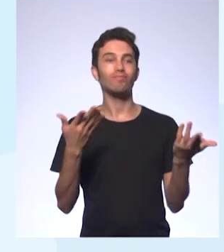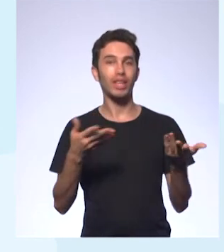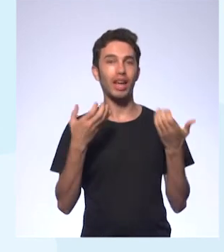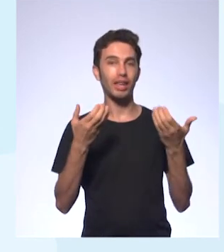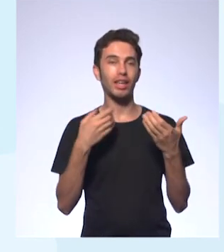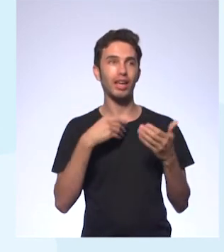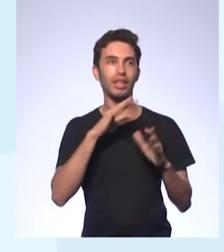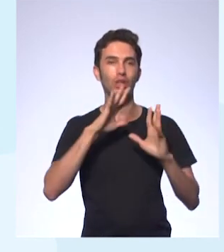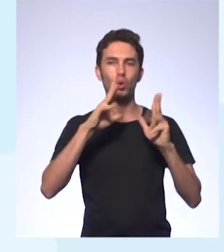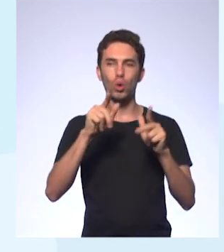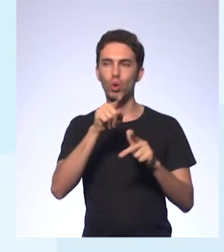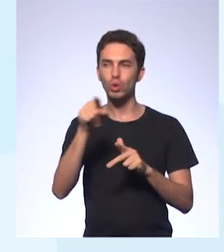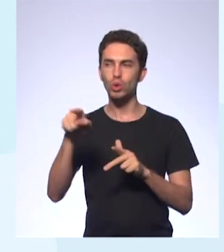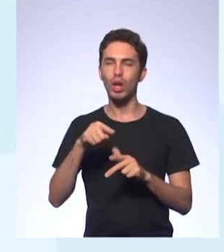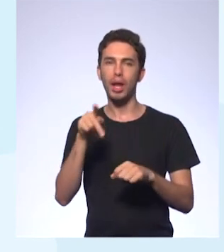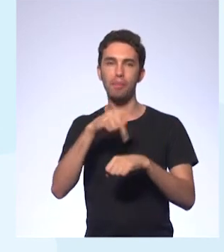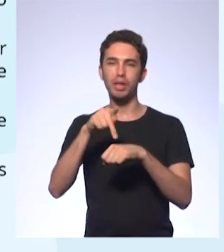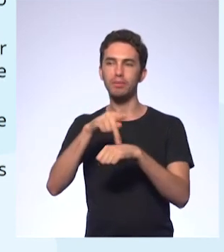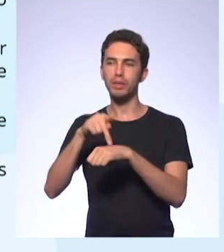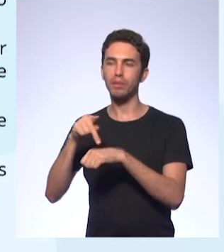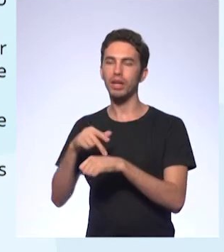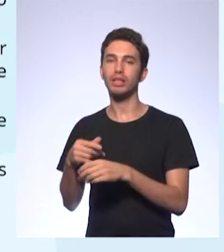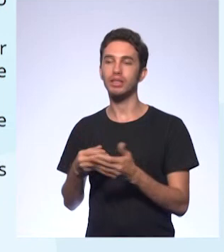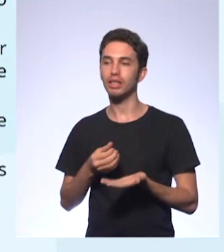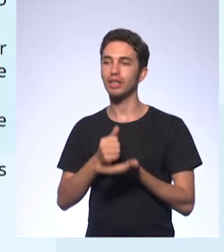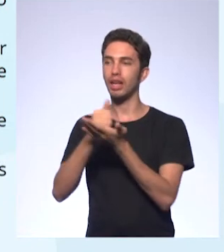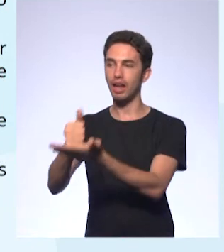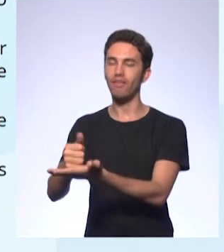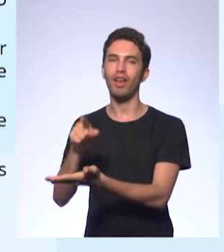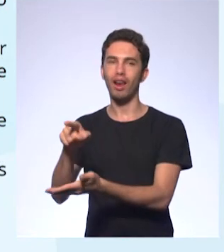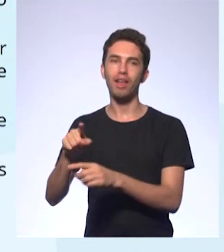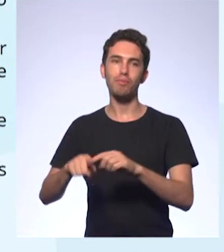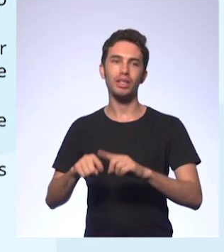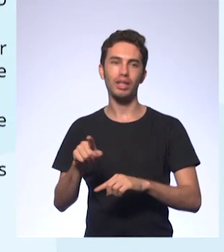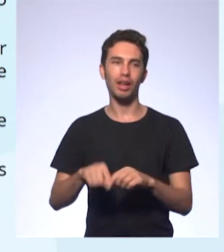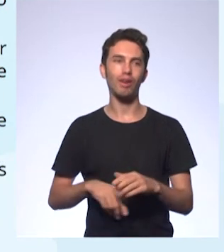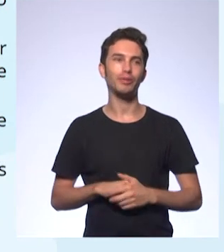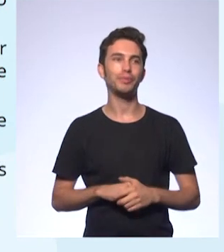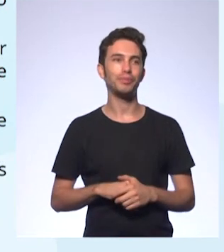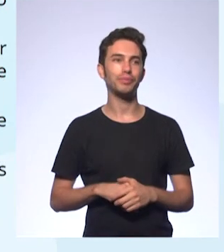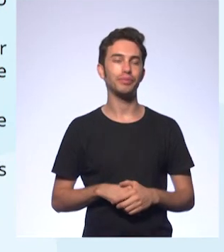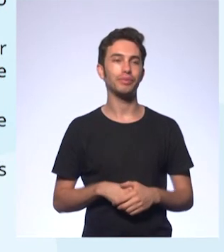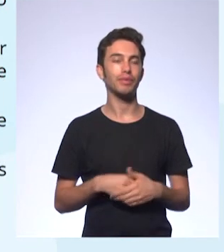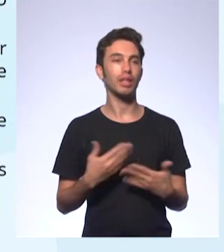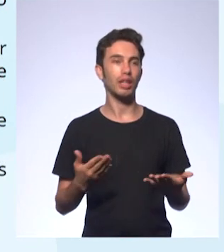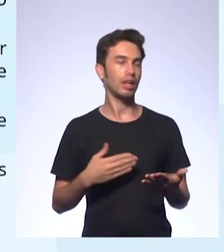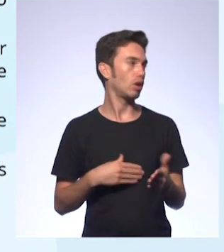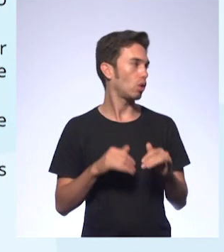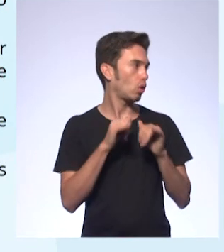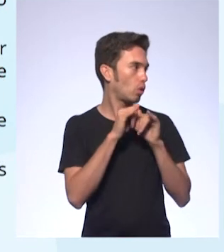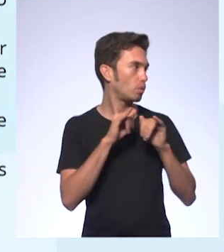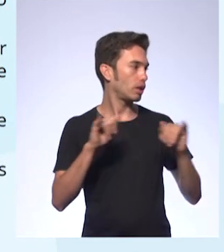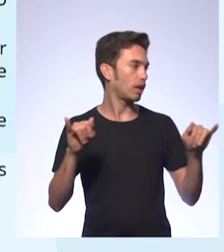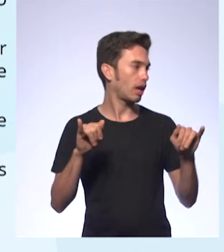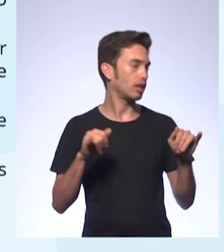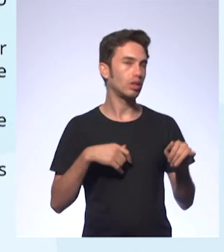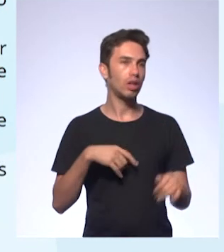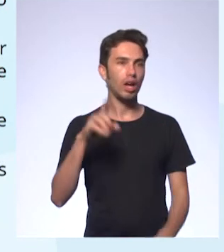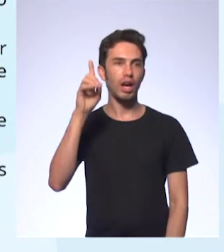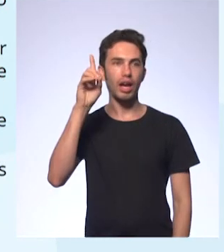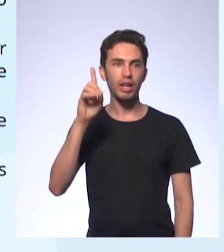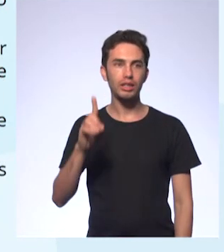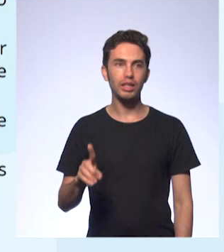aos países antes da vacina. Em comunicado, a diretora executiva da Unicef,